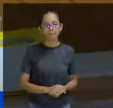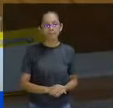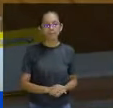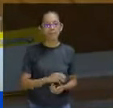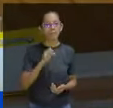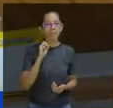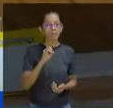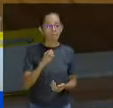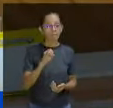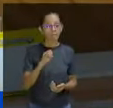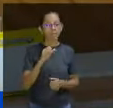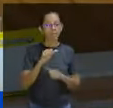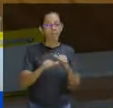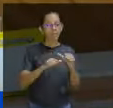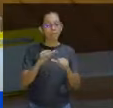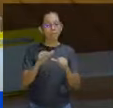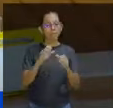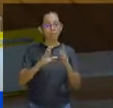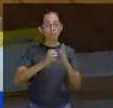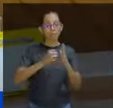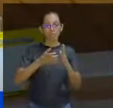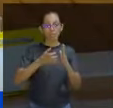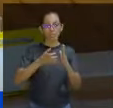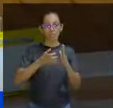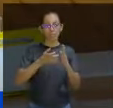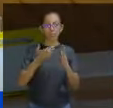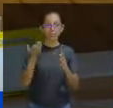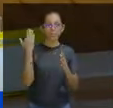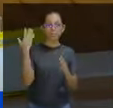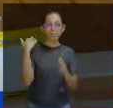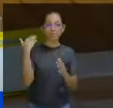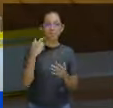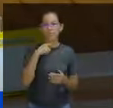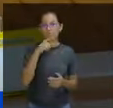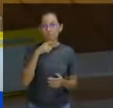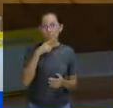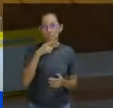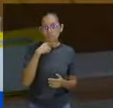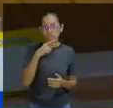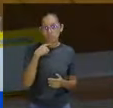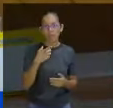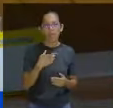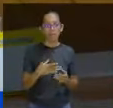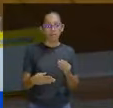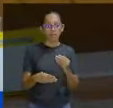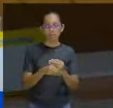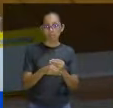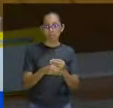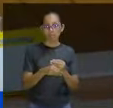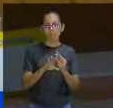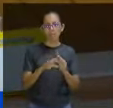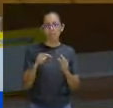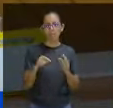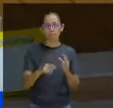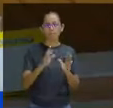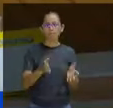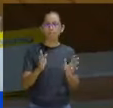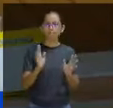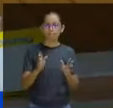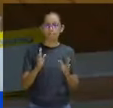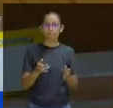de irregularidades sobre as quais o partido não teve a oportunidade de se manifestar. Ora, conforme eu já disse várias vezes, o